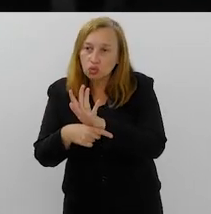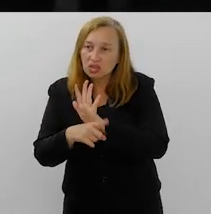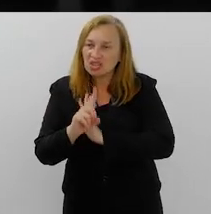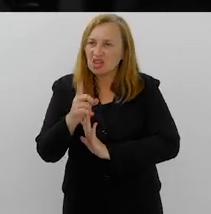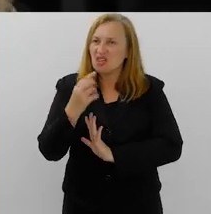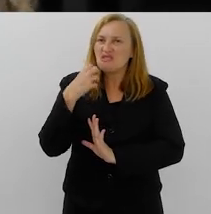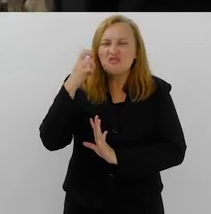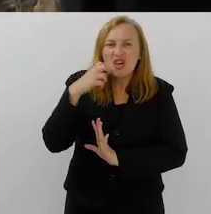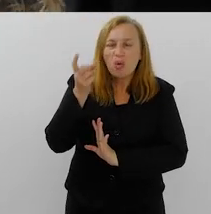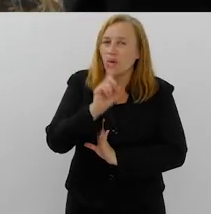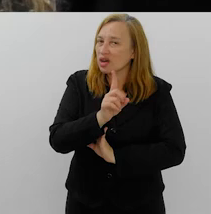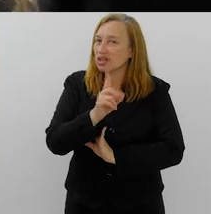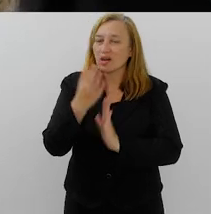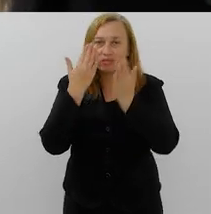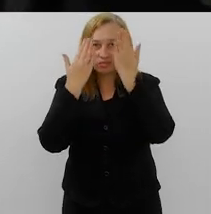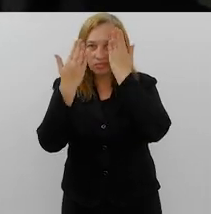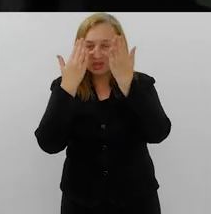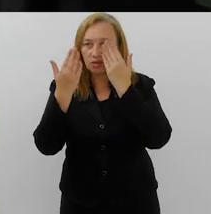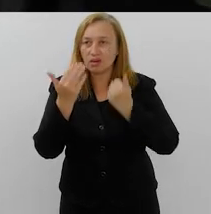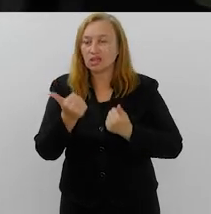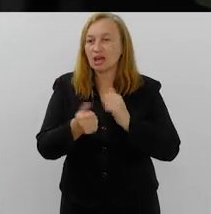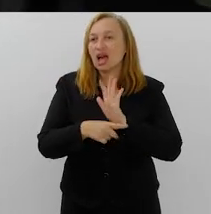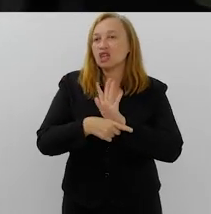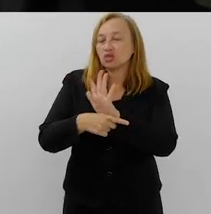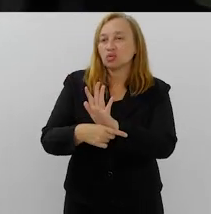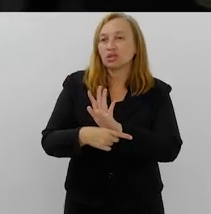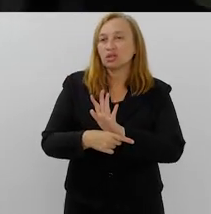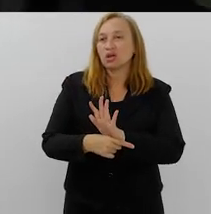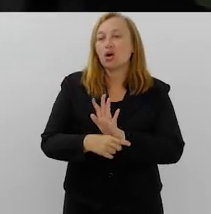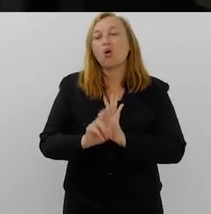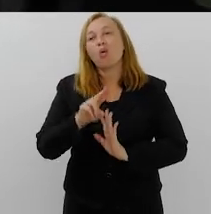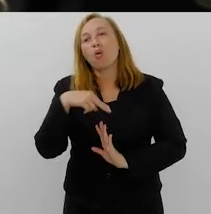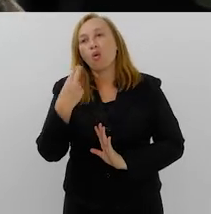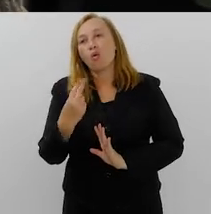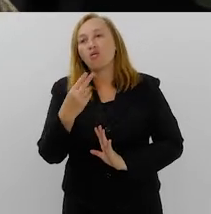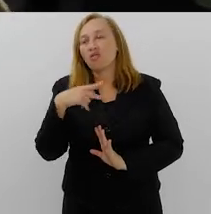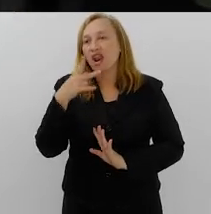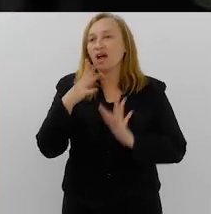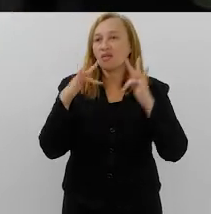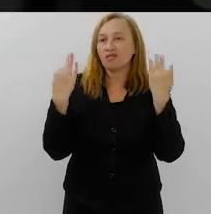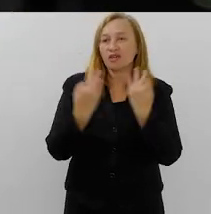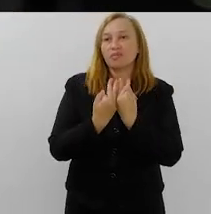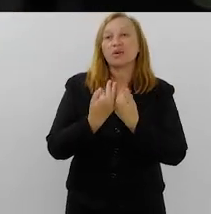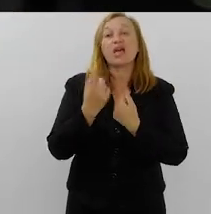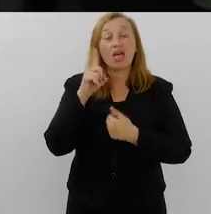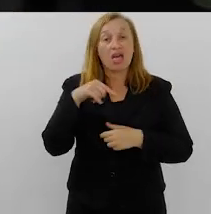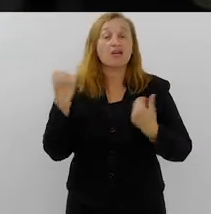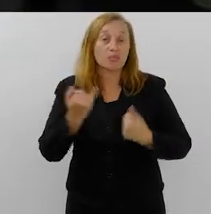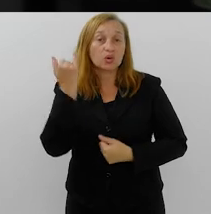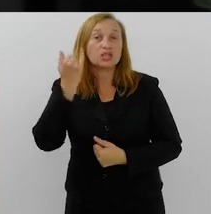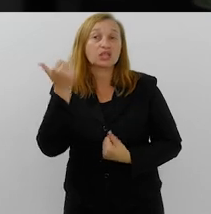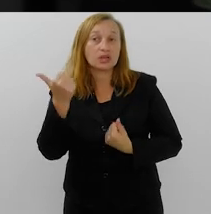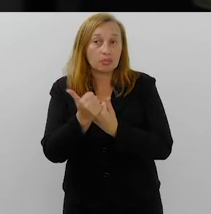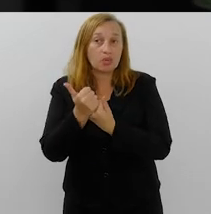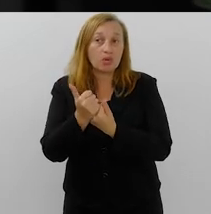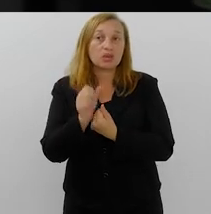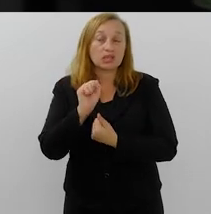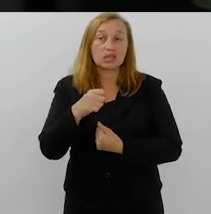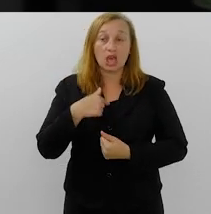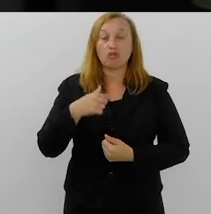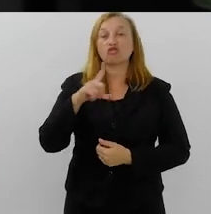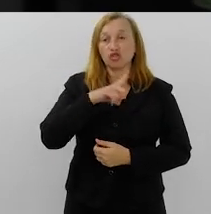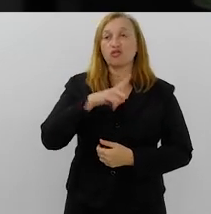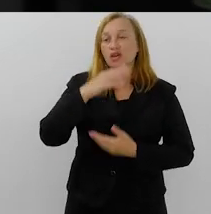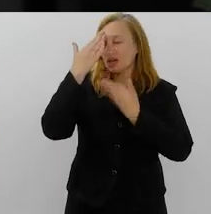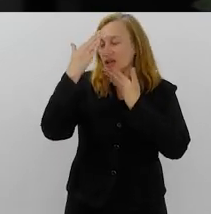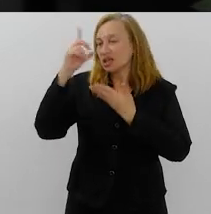procure ajuda não é vergonha procurar ajuda psicológica ou falar com a família é muito necessário o apoio